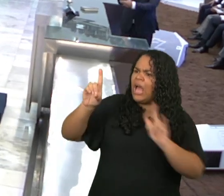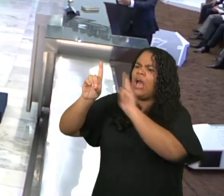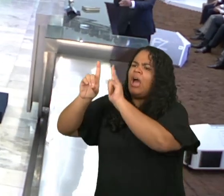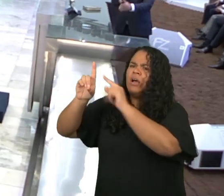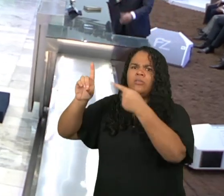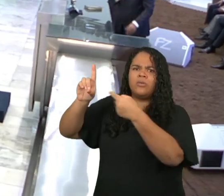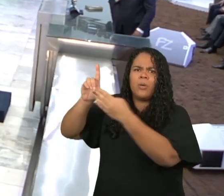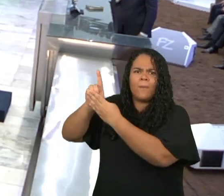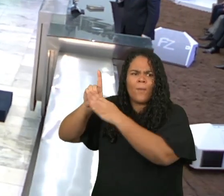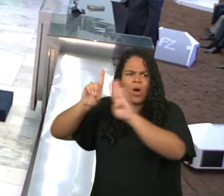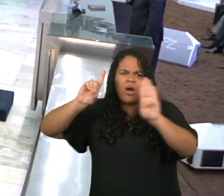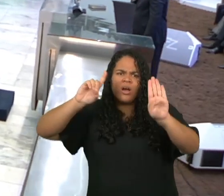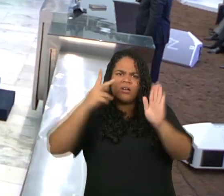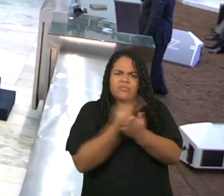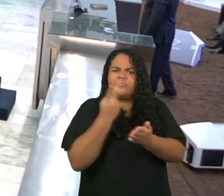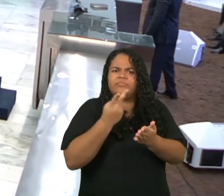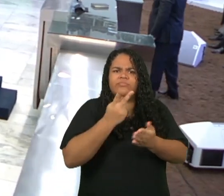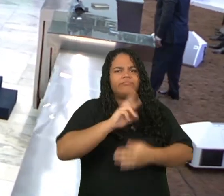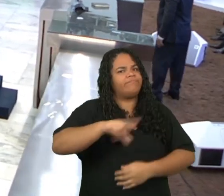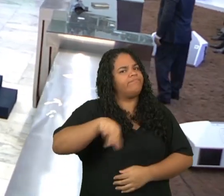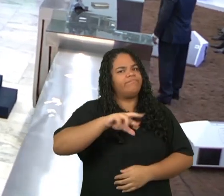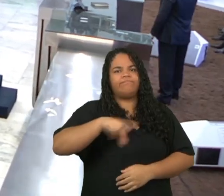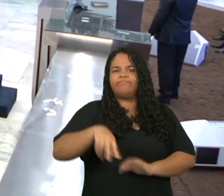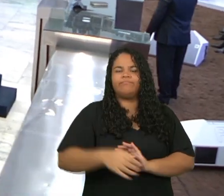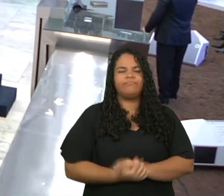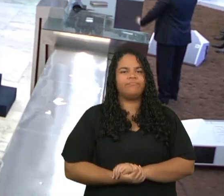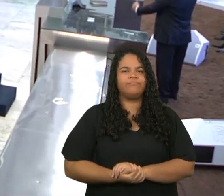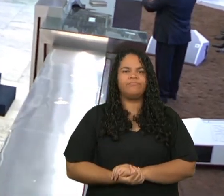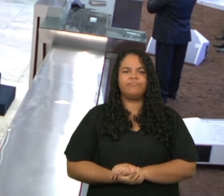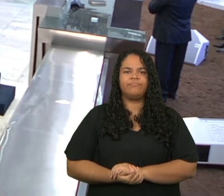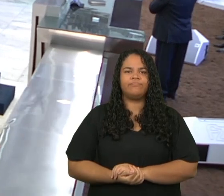que o tema não é esse. Mas escute,